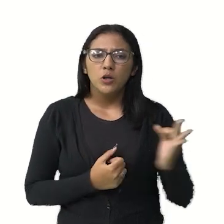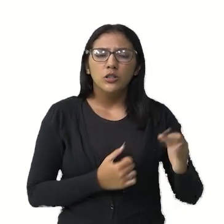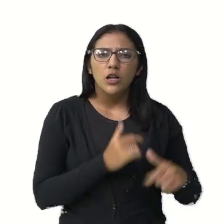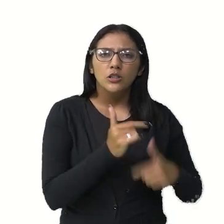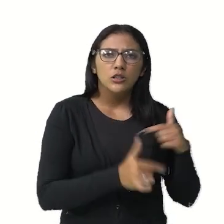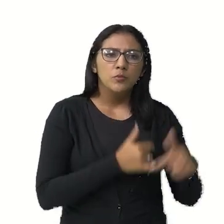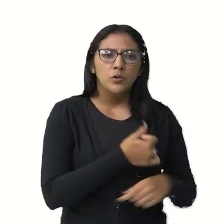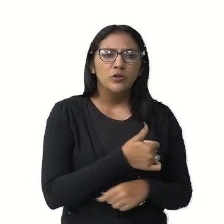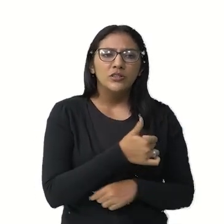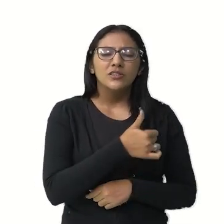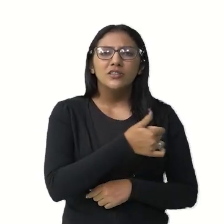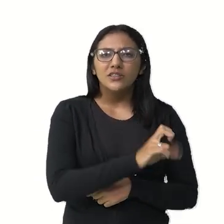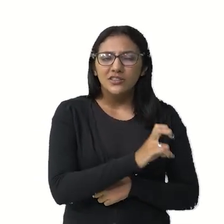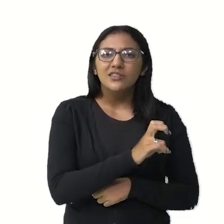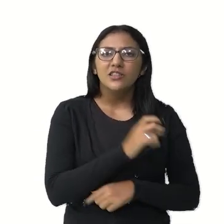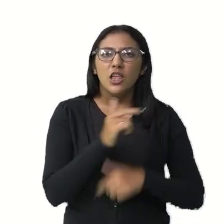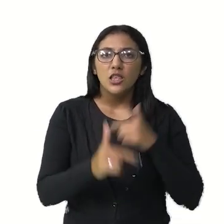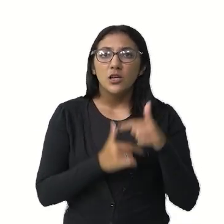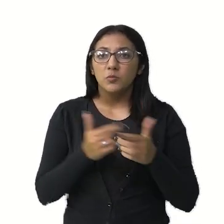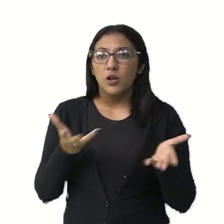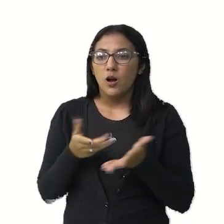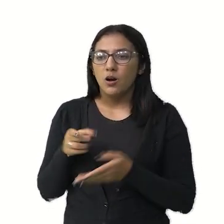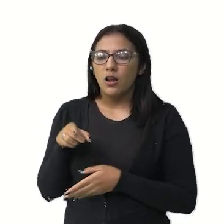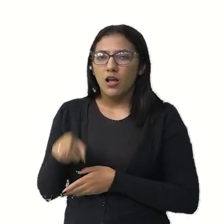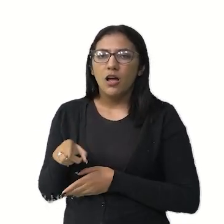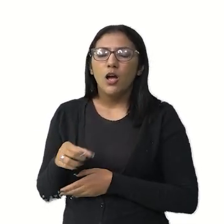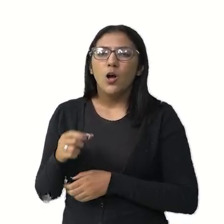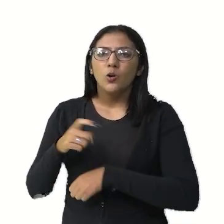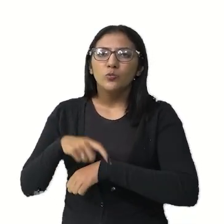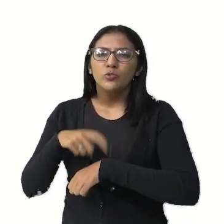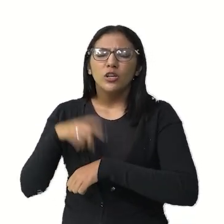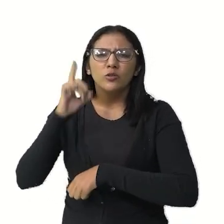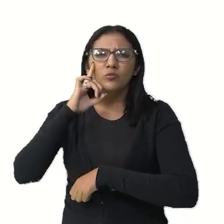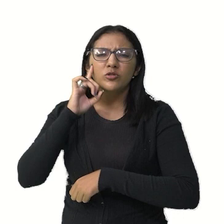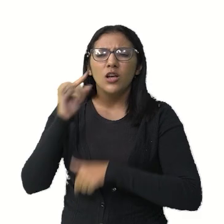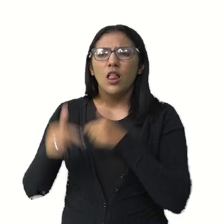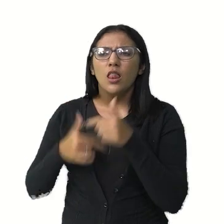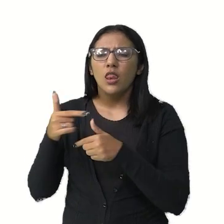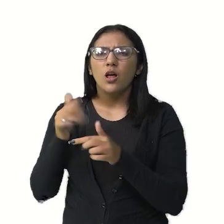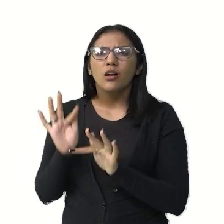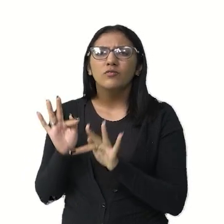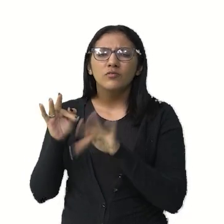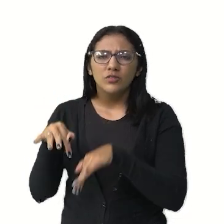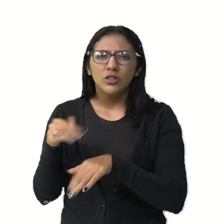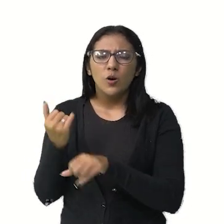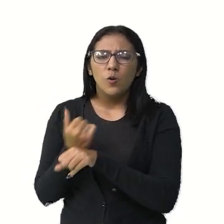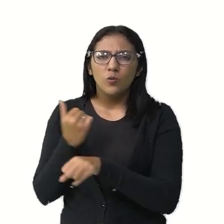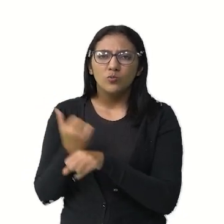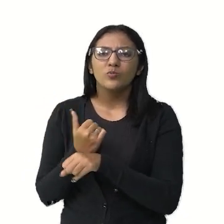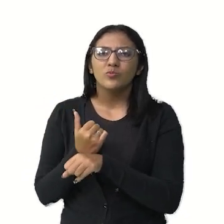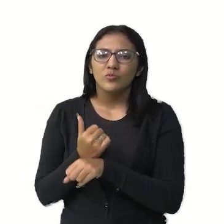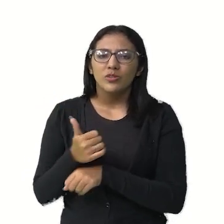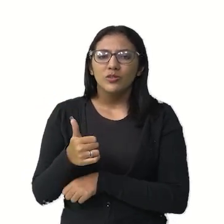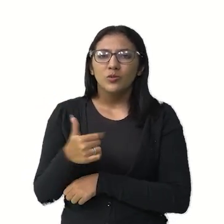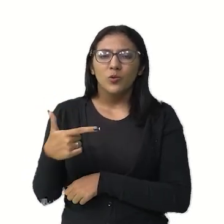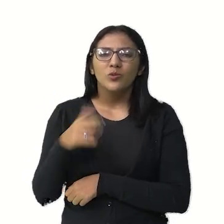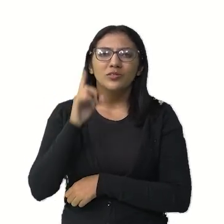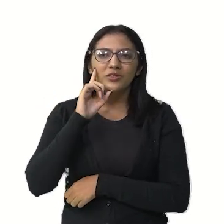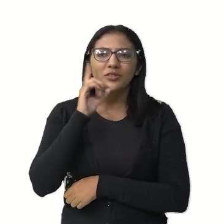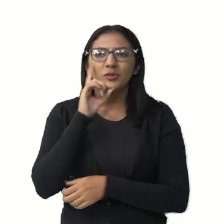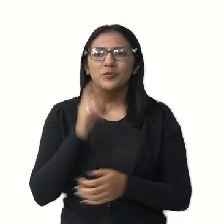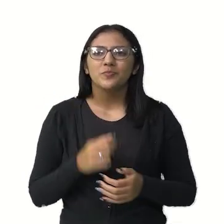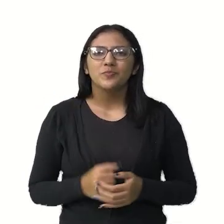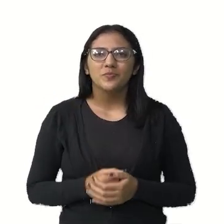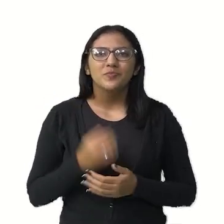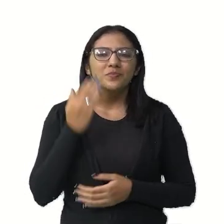quantidade de operários de 6 para 15, para concluir esse trabalho, né, essa obra. Beleza? Então é dessa